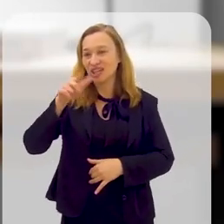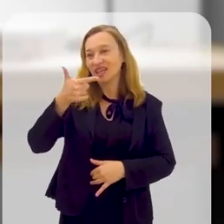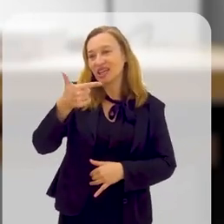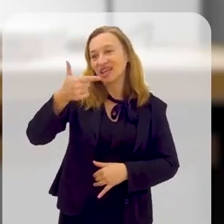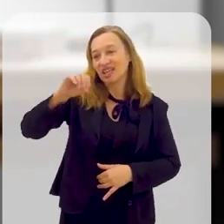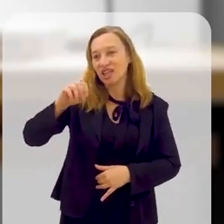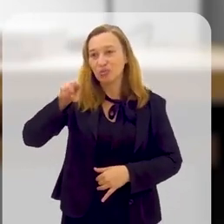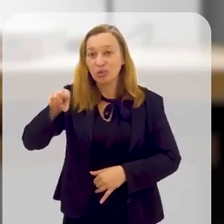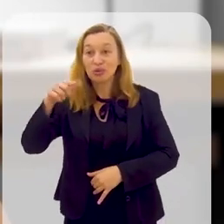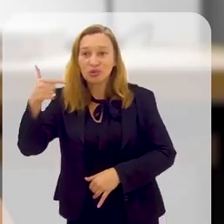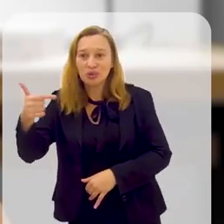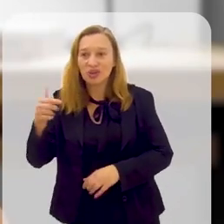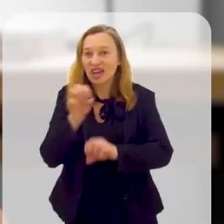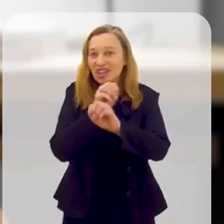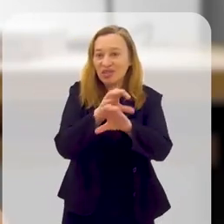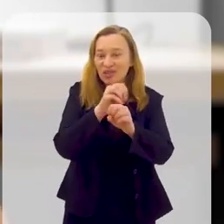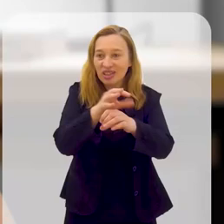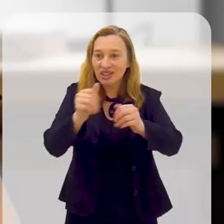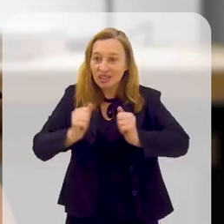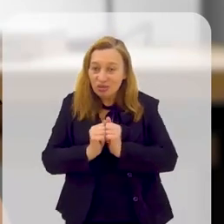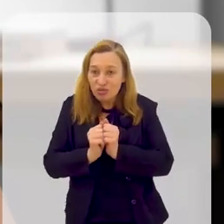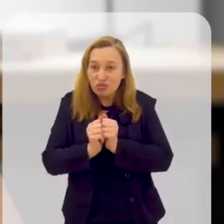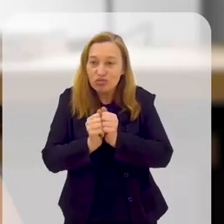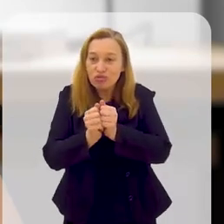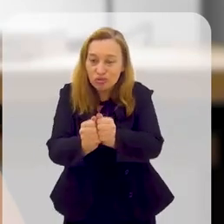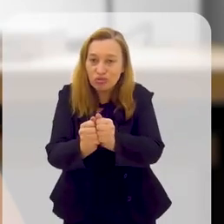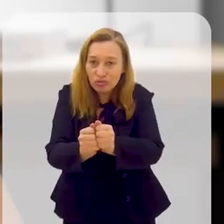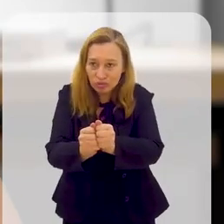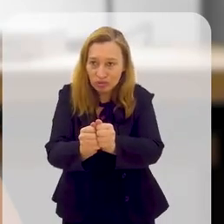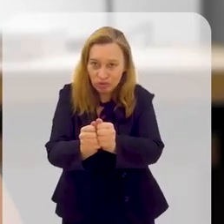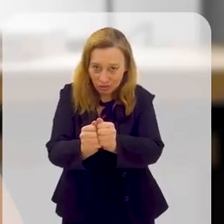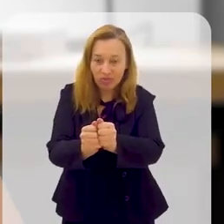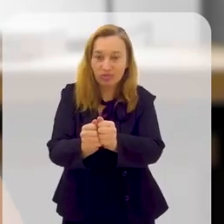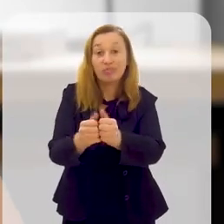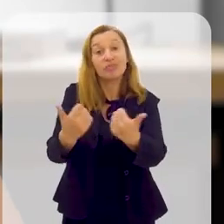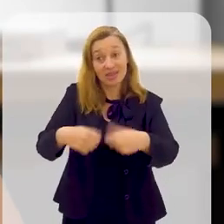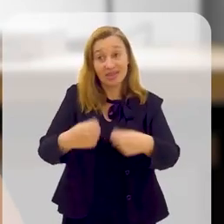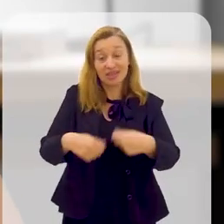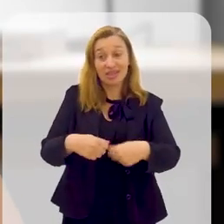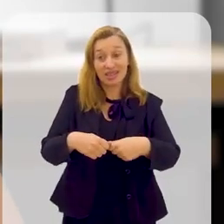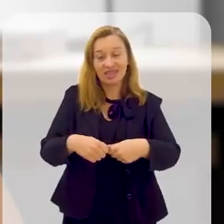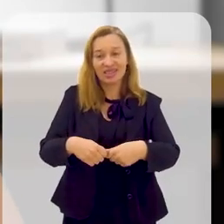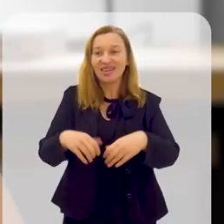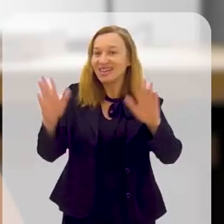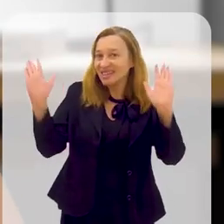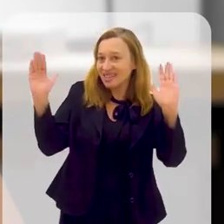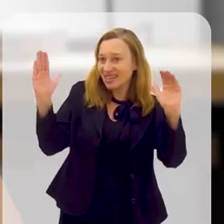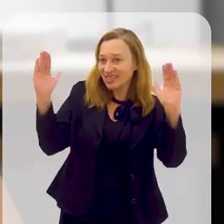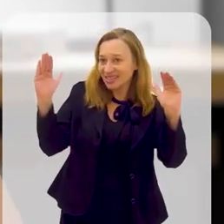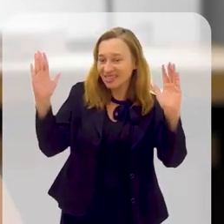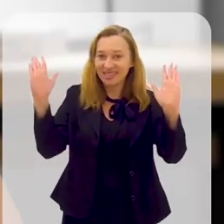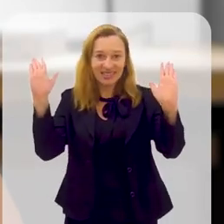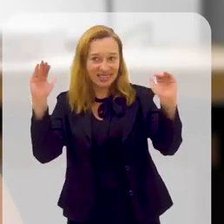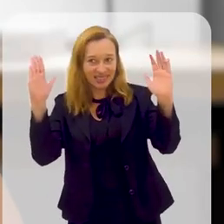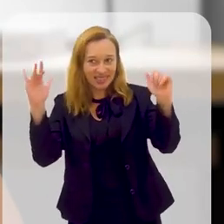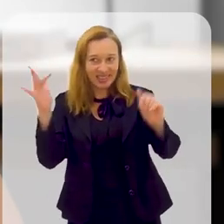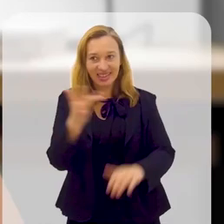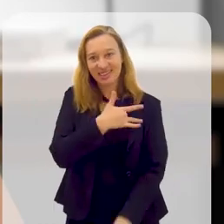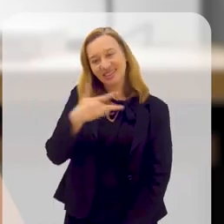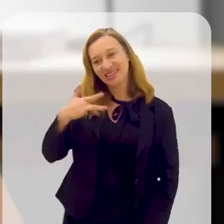10.2 em sinal aberto educação se você não se envolver não cola saúde